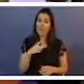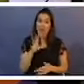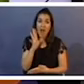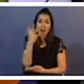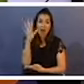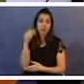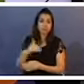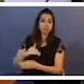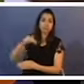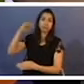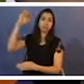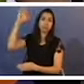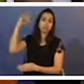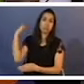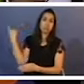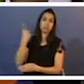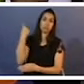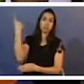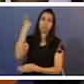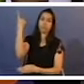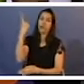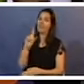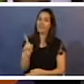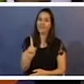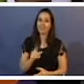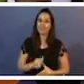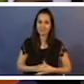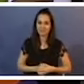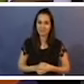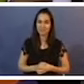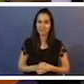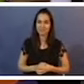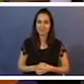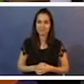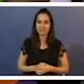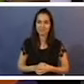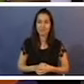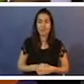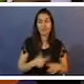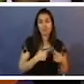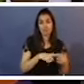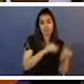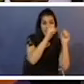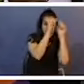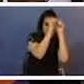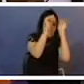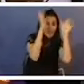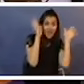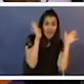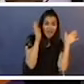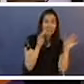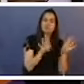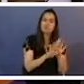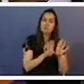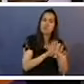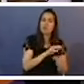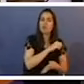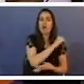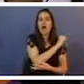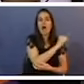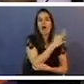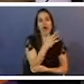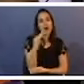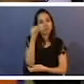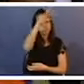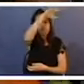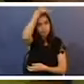tem aquelas árvores estão enormes quanto nós vimos tanto na Floresta Amazônica como também na Mata Atlântica